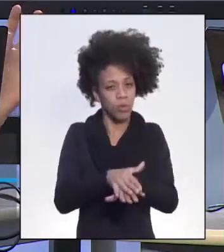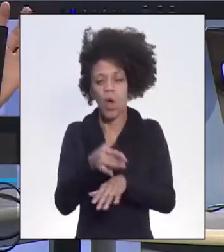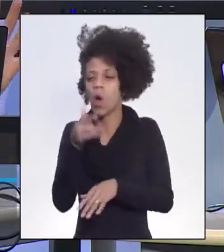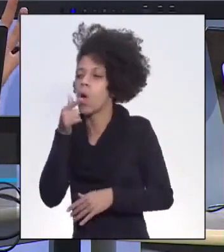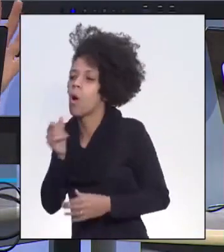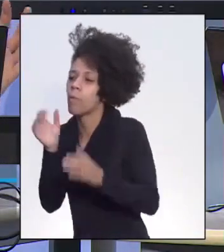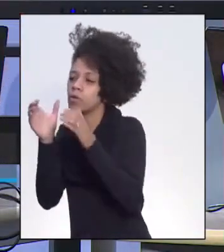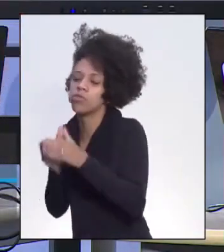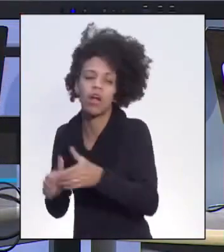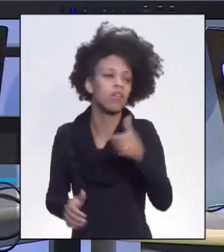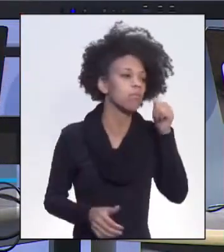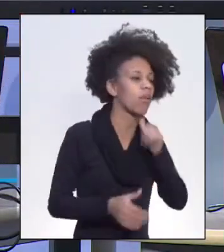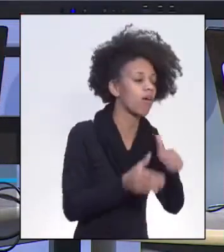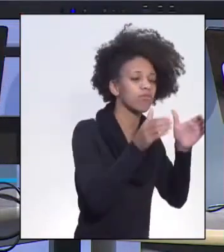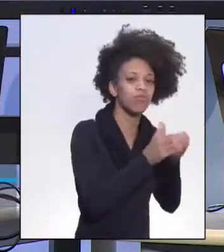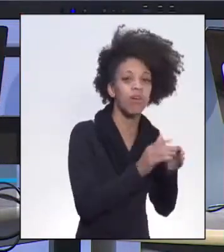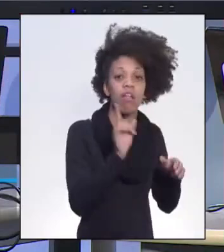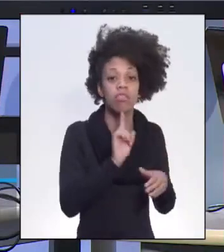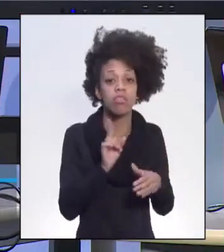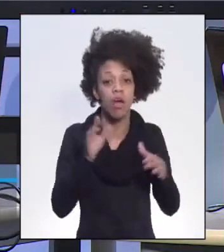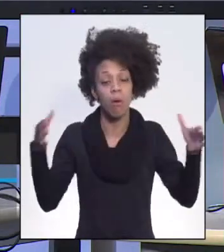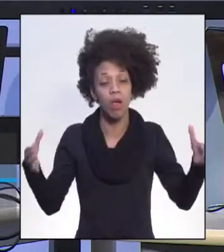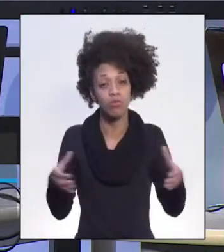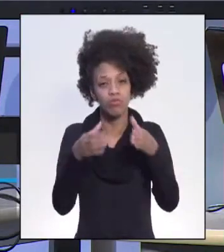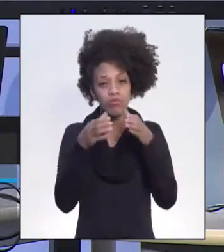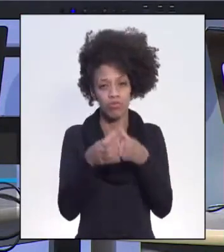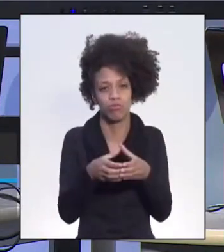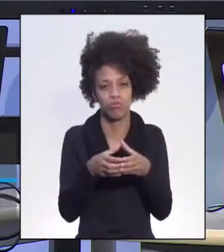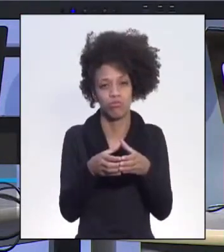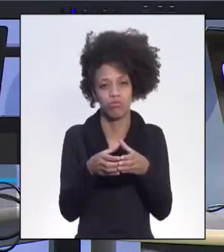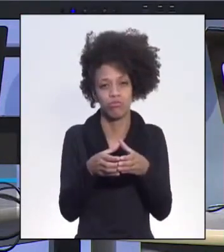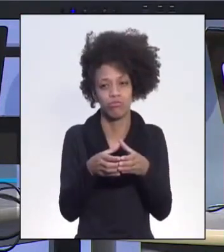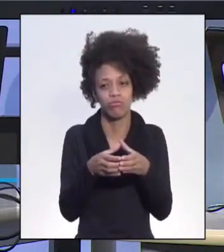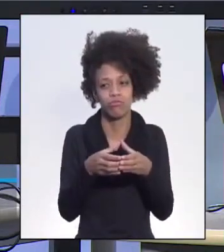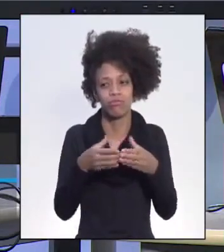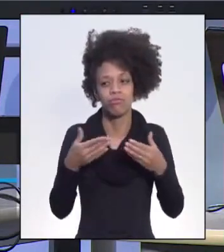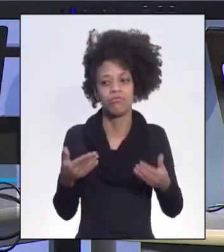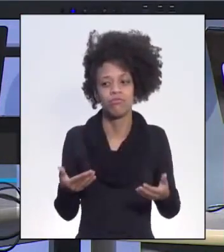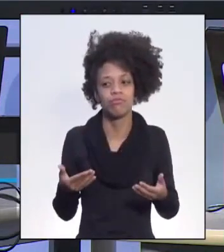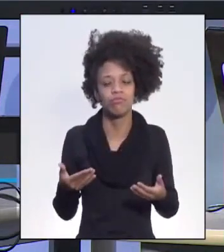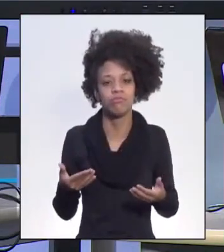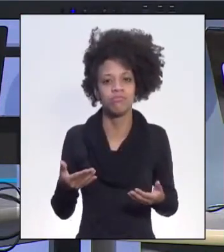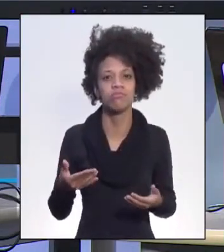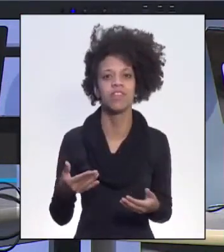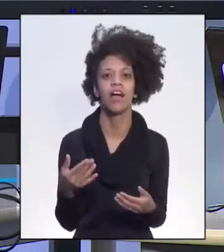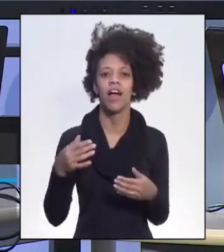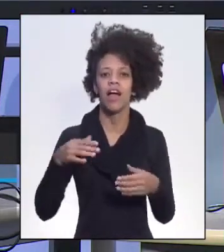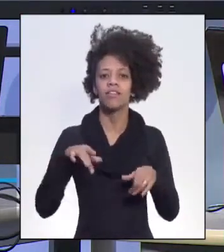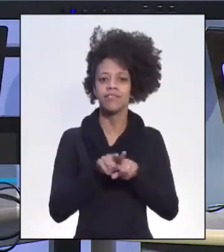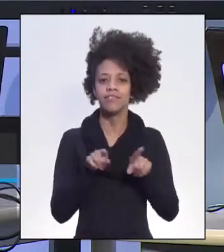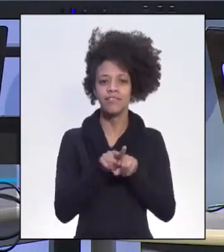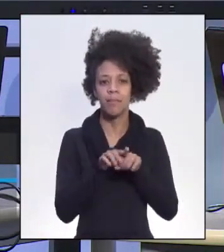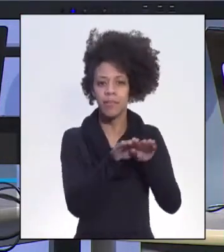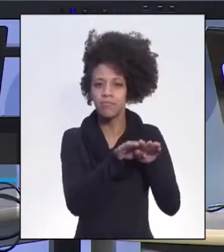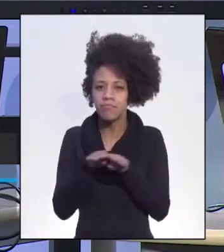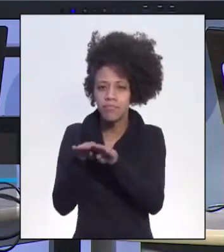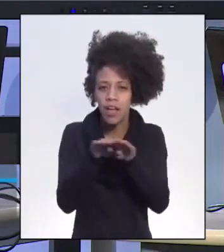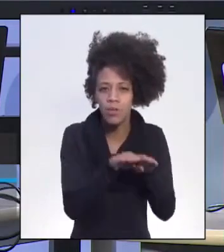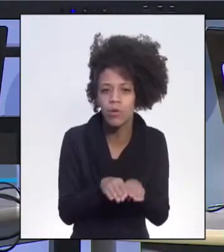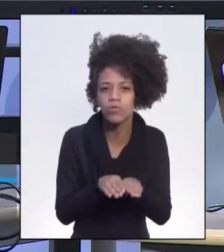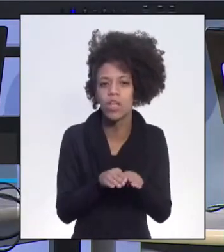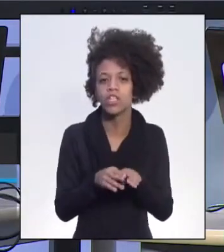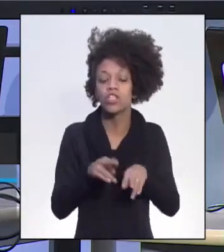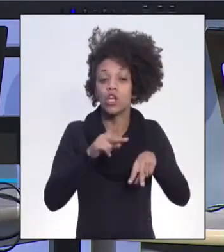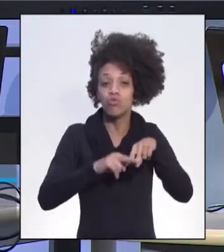lado, mulheres do outro. O que nós reconhecemos é que existem diferenças, né? Homens e mulheres, biologicamente, a questão do